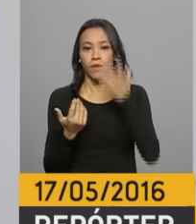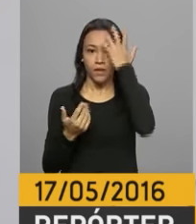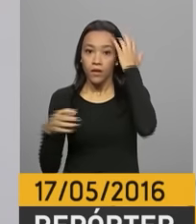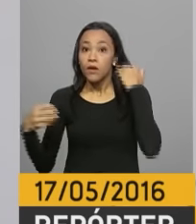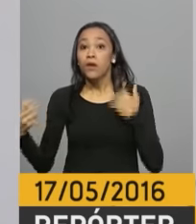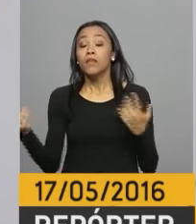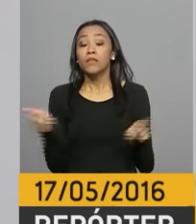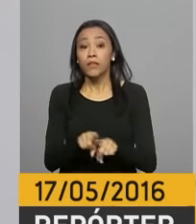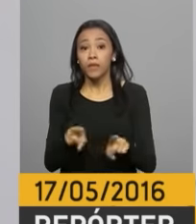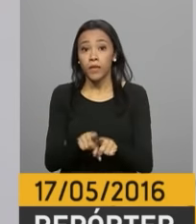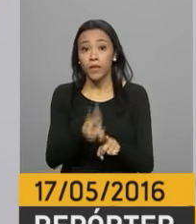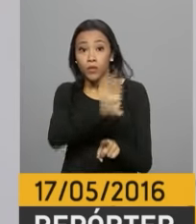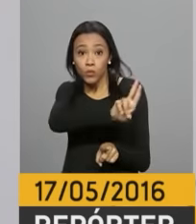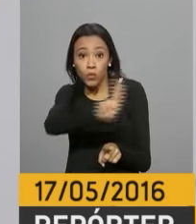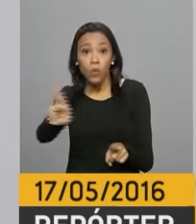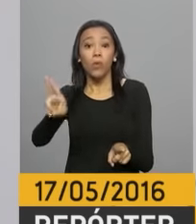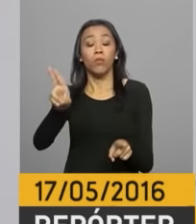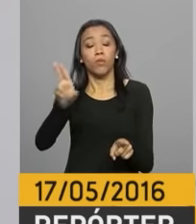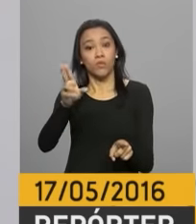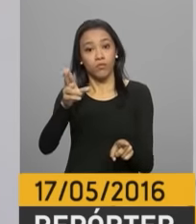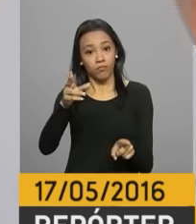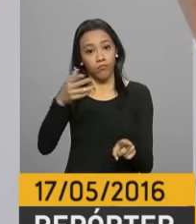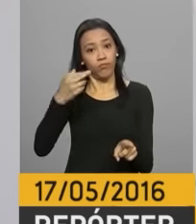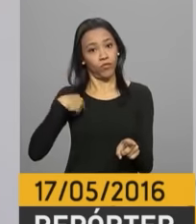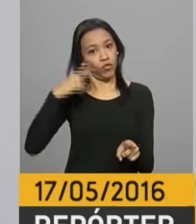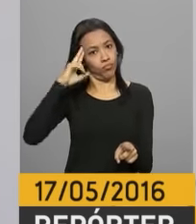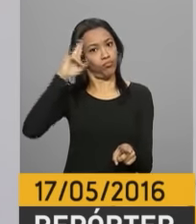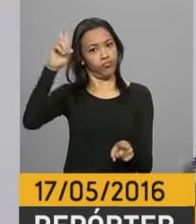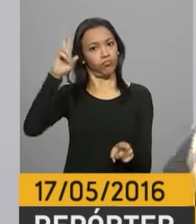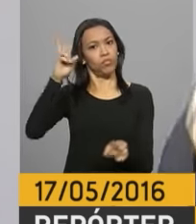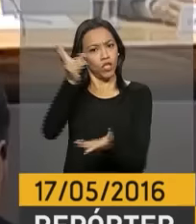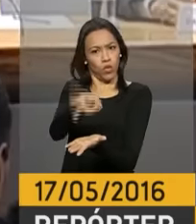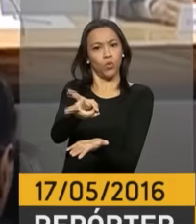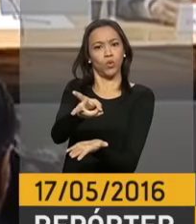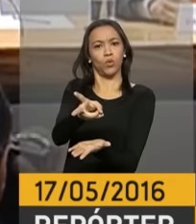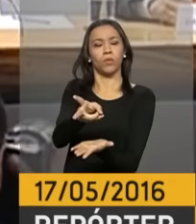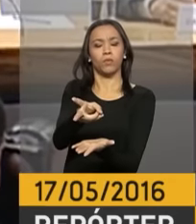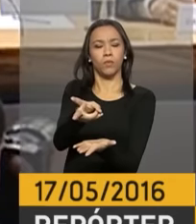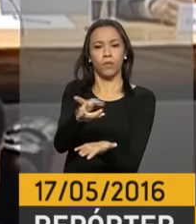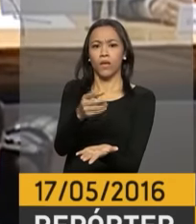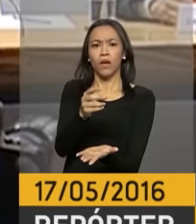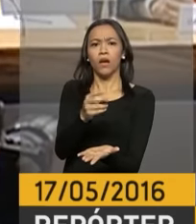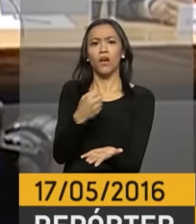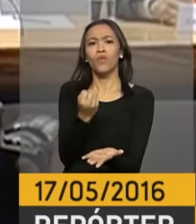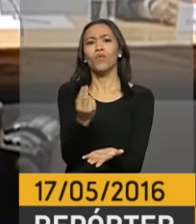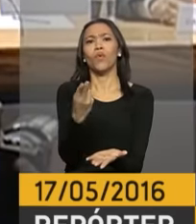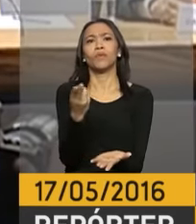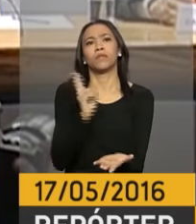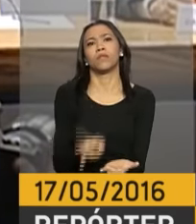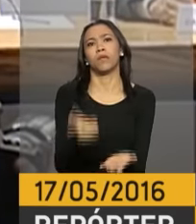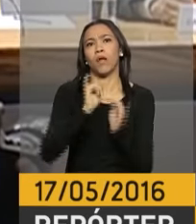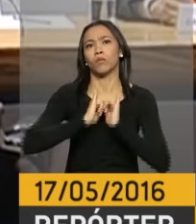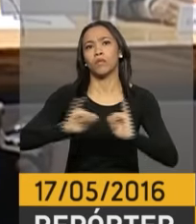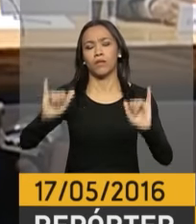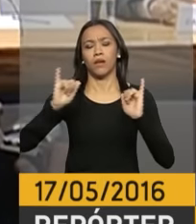membros ou ocupantes do cargo que continuam no cargo normalmente. Eu não quero estar anunciando a todo momento